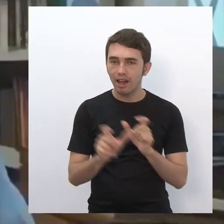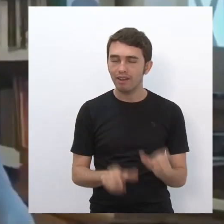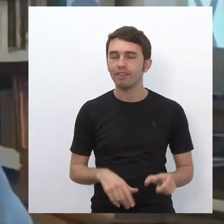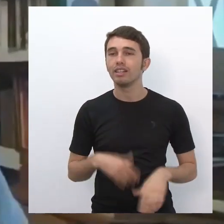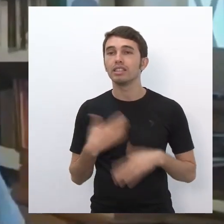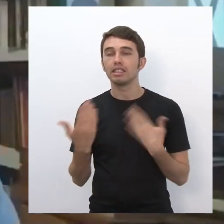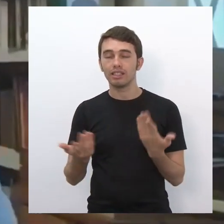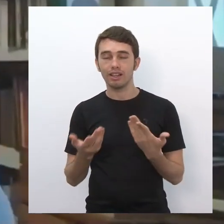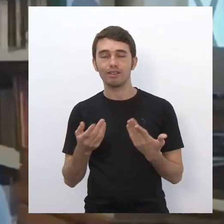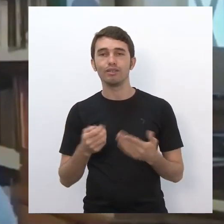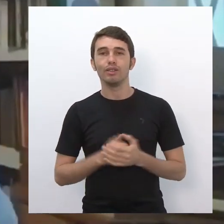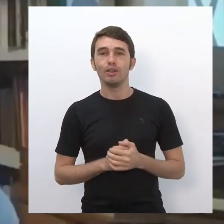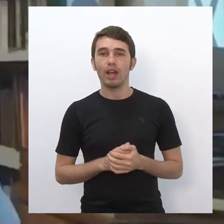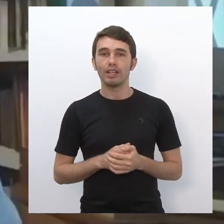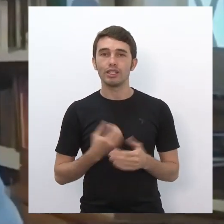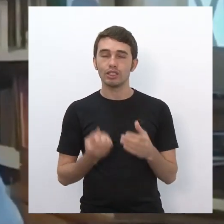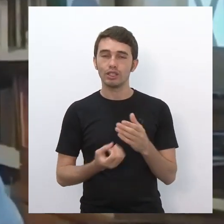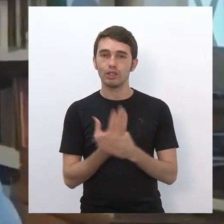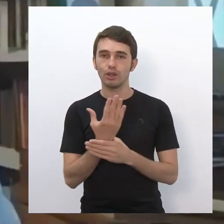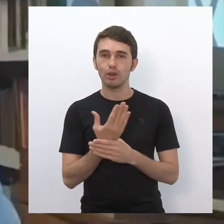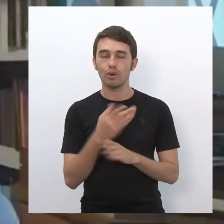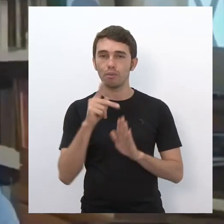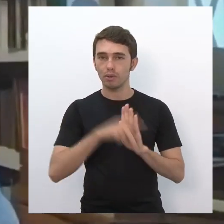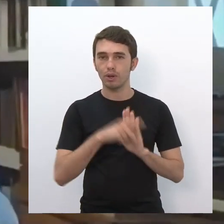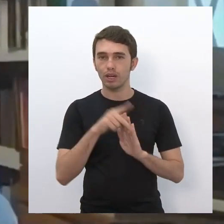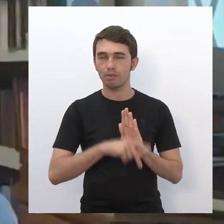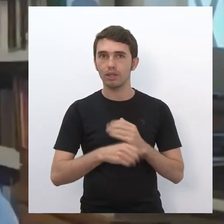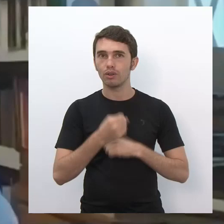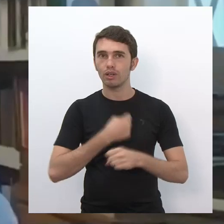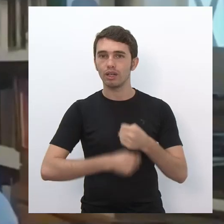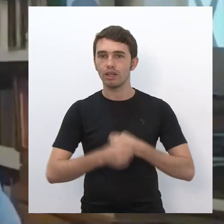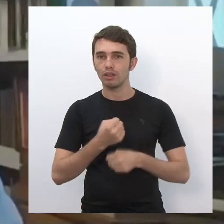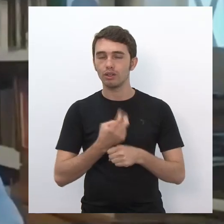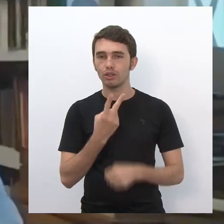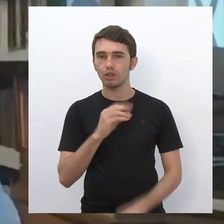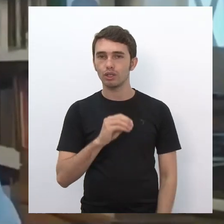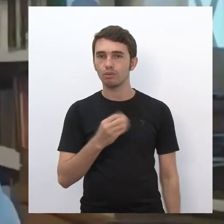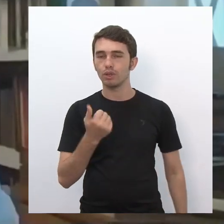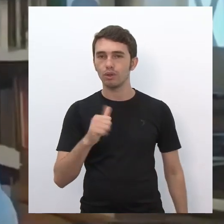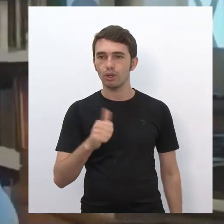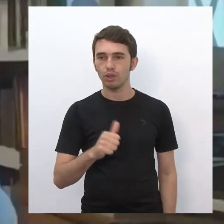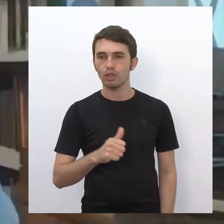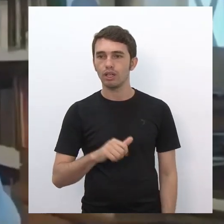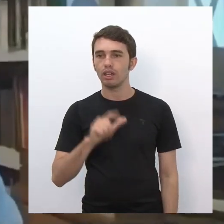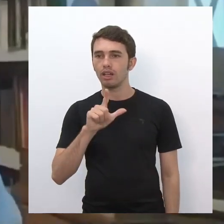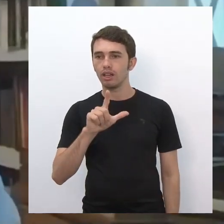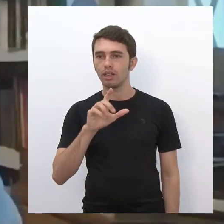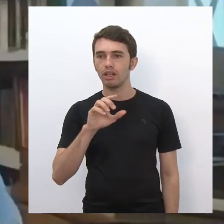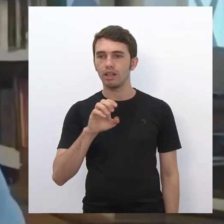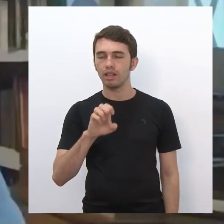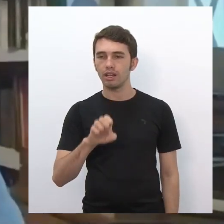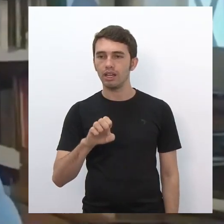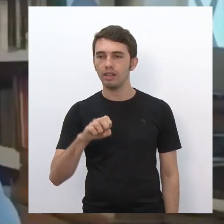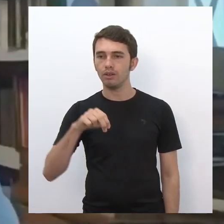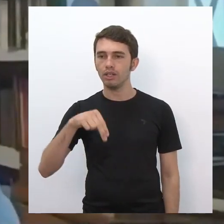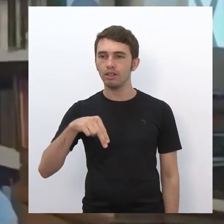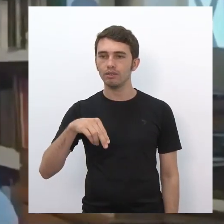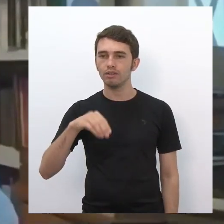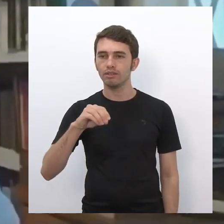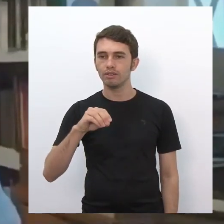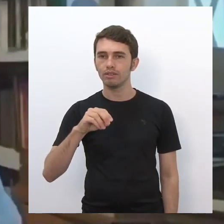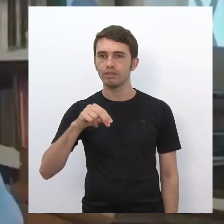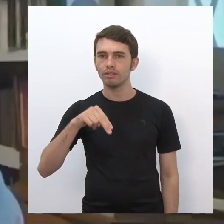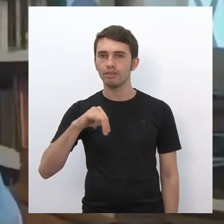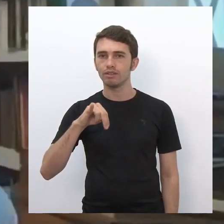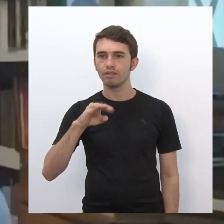gente desenvolveu um programa, já desde 2011, chamado Lê no Ninho. Ele chamava Bebelê no começo, depois mudou